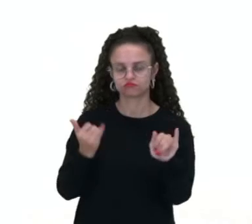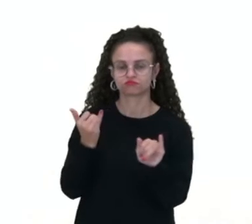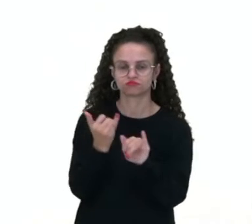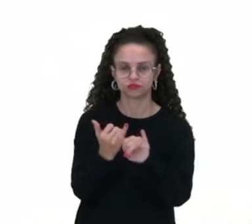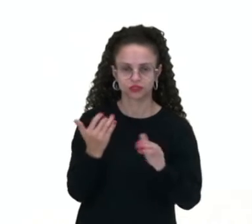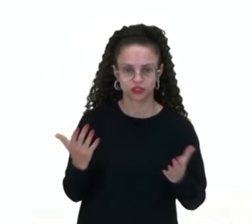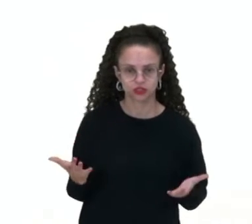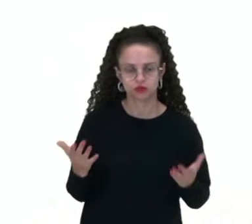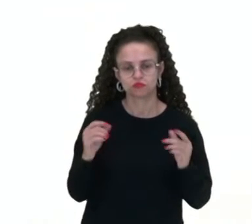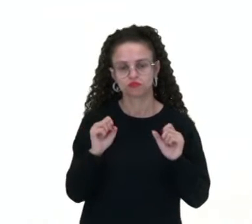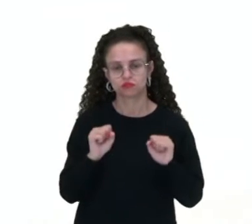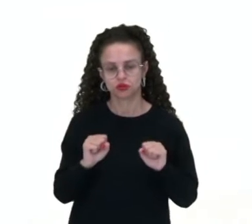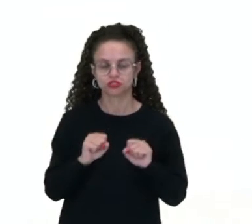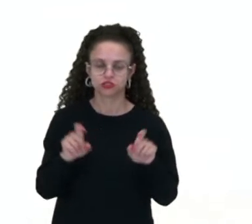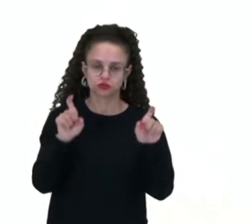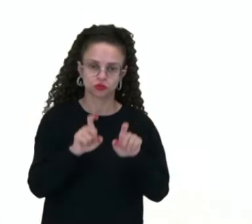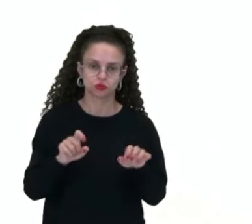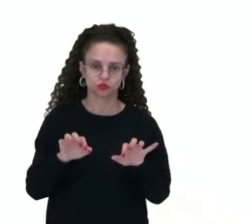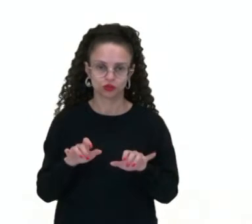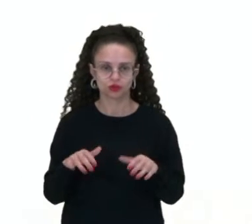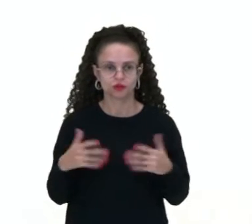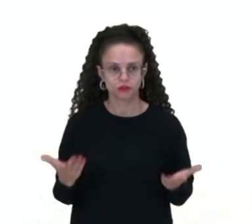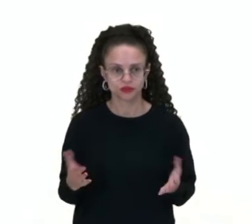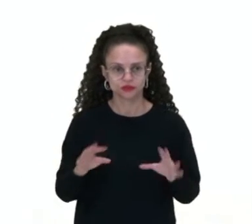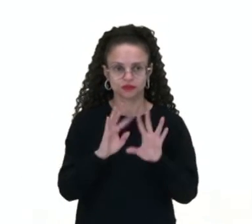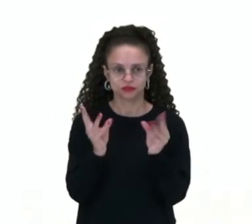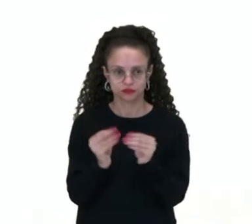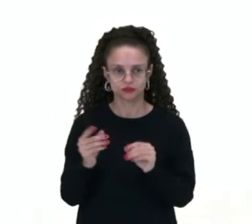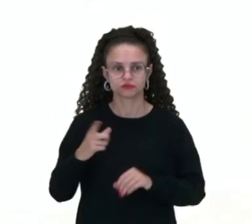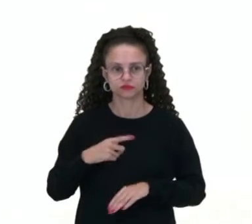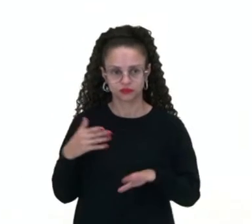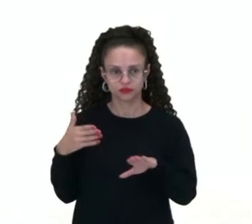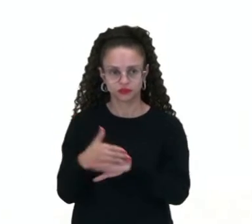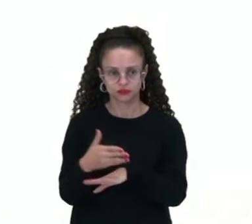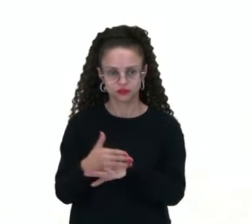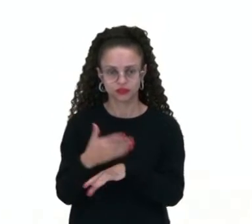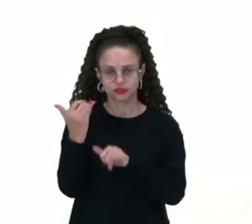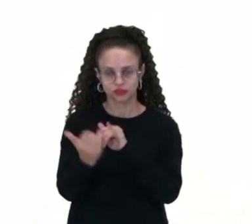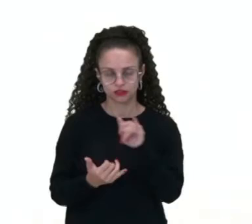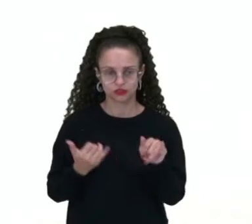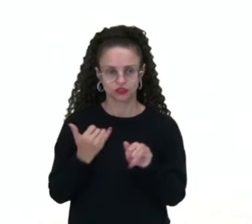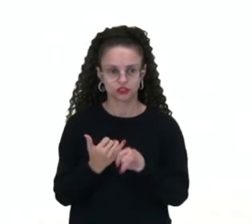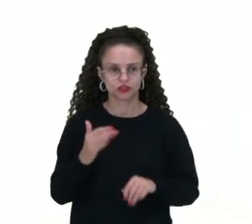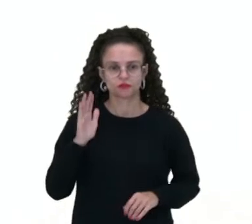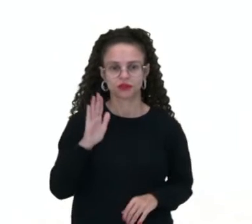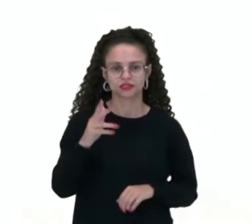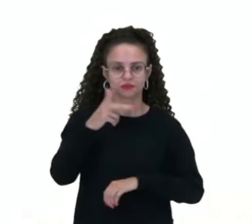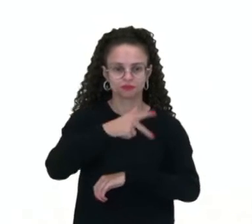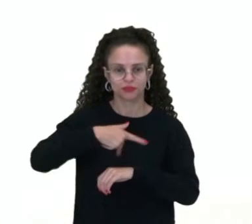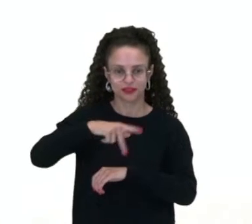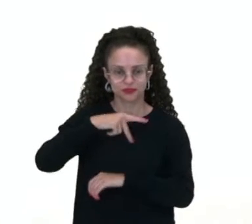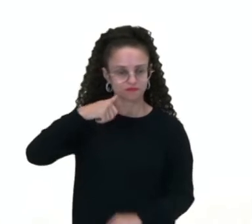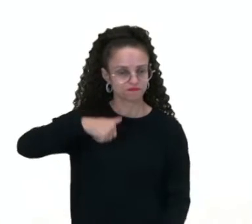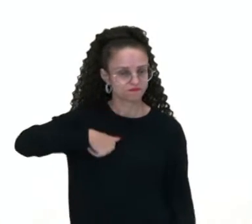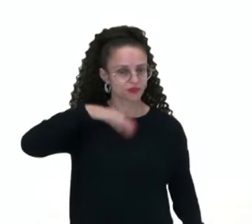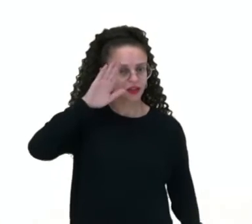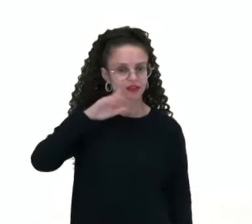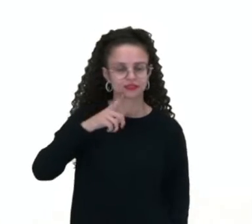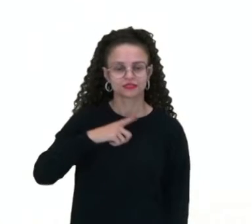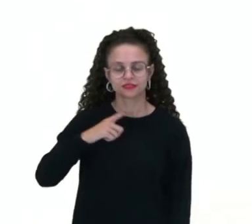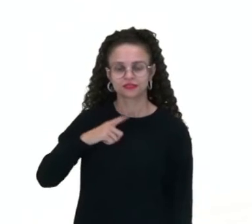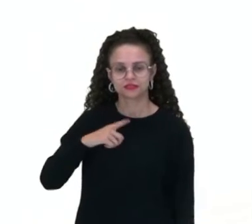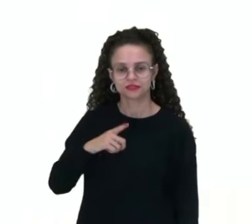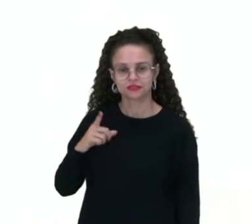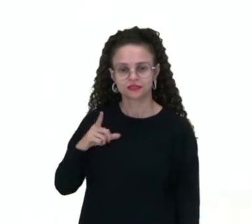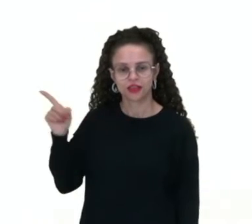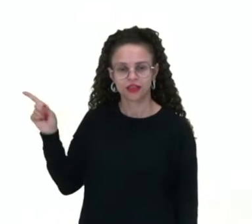internet, pode ser por meio do computador, mas, enfim, tem acesso à internet, tá bom? Mas os países que mais têm, olha só, a Noruega,